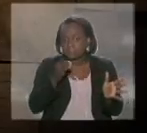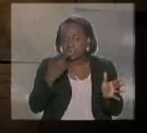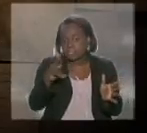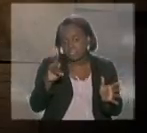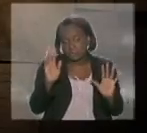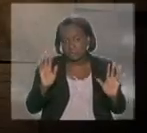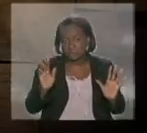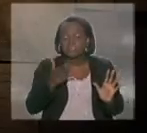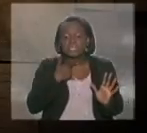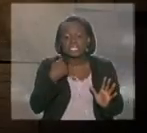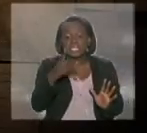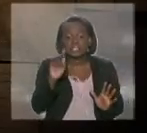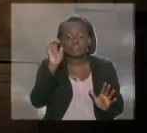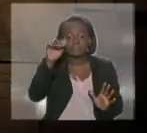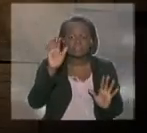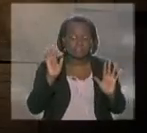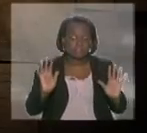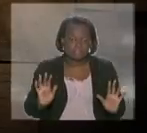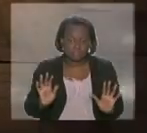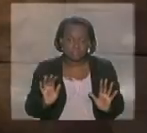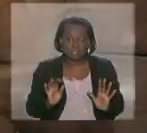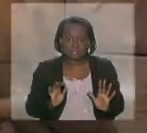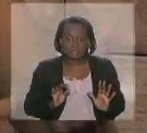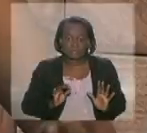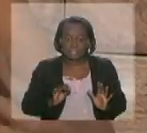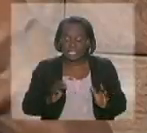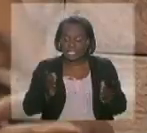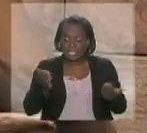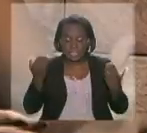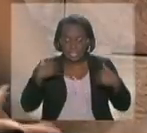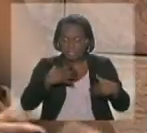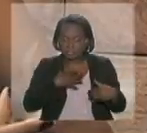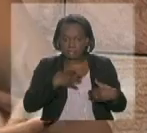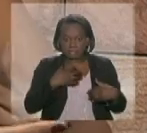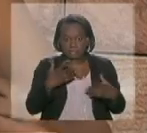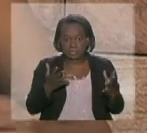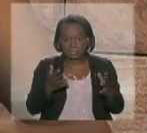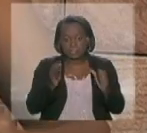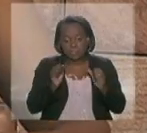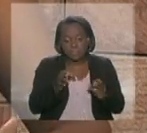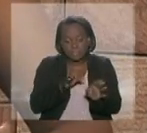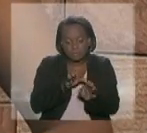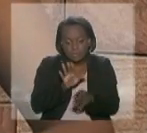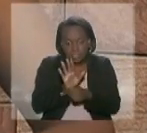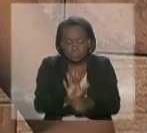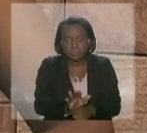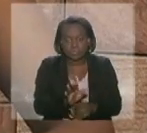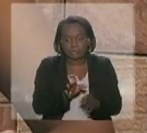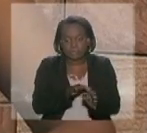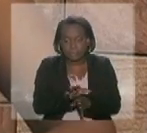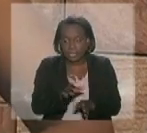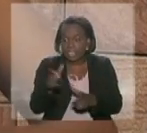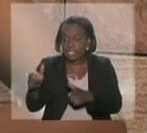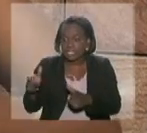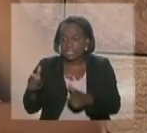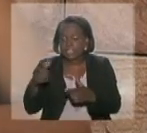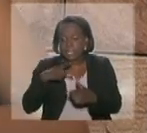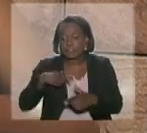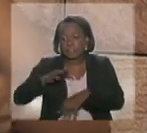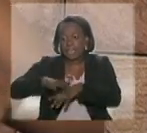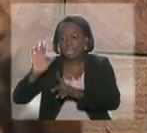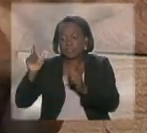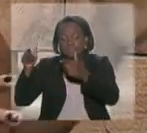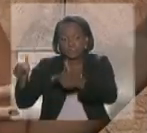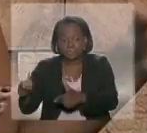muito íntima né um querer muito seu é é viceral então assim você pode orientar Olha isso aqui o mercado tá